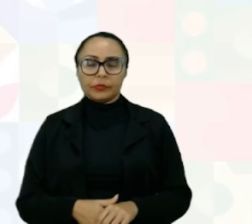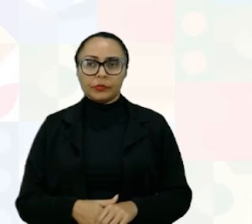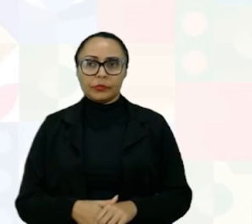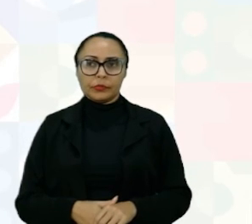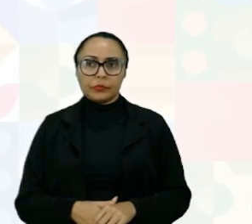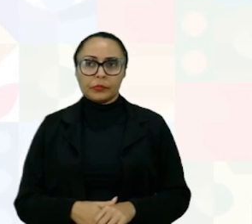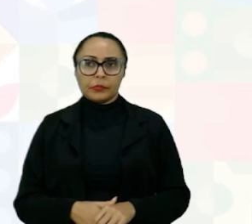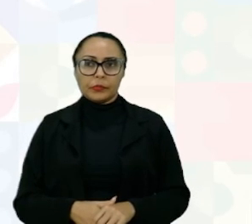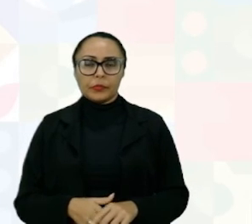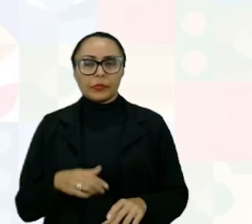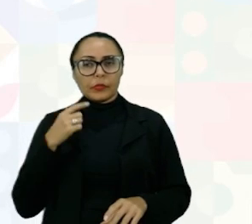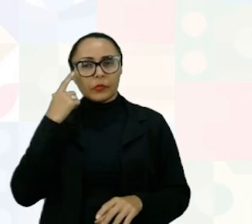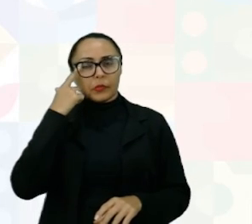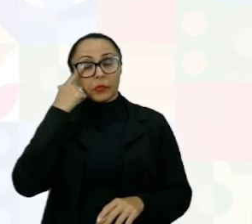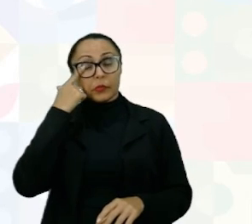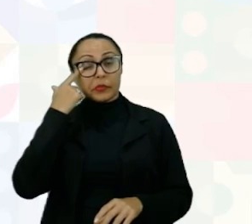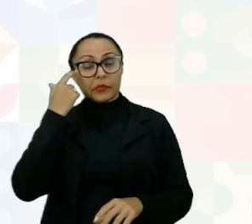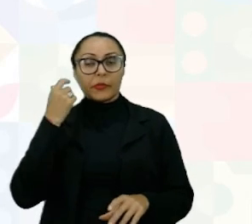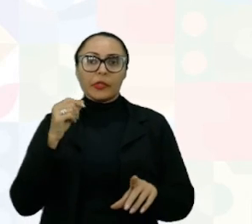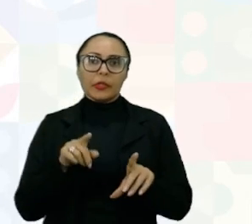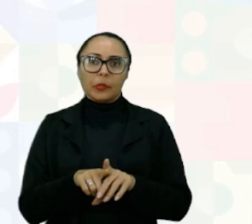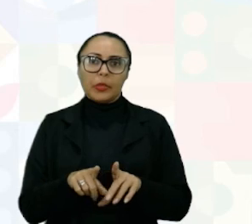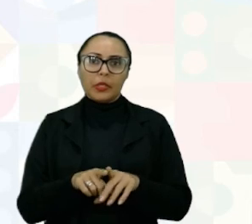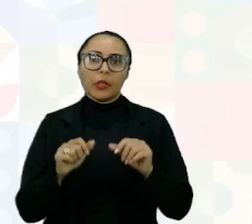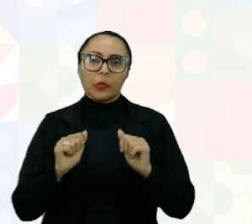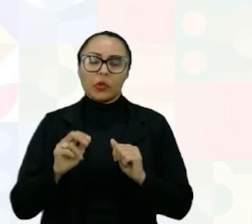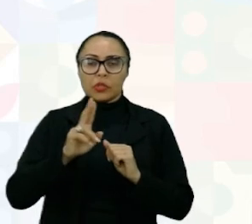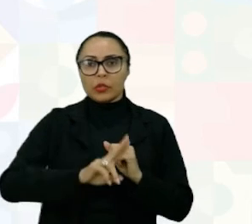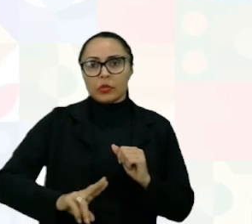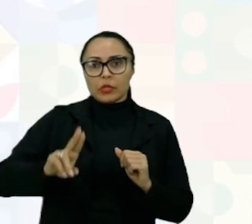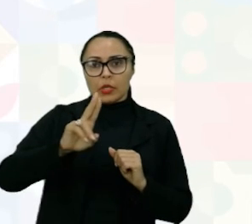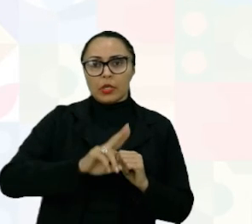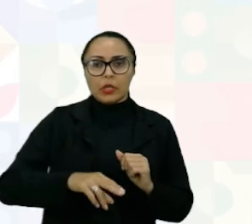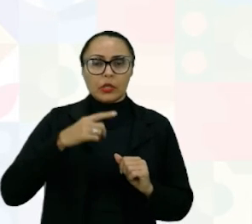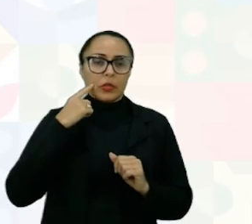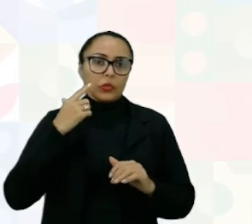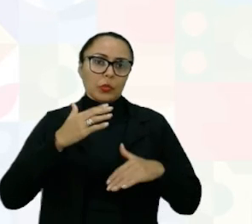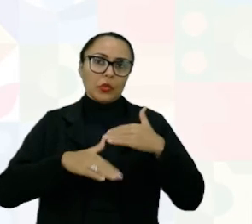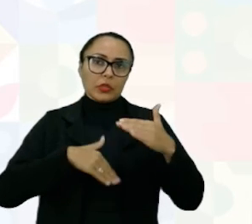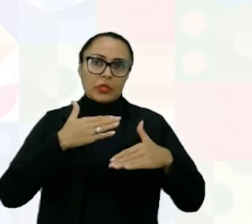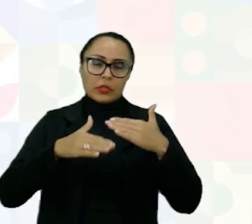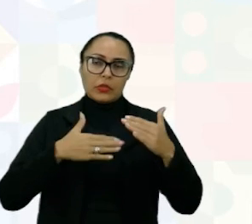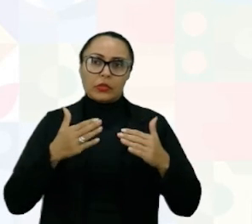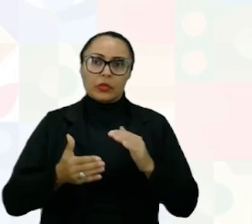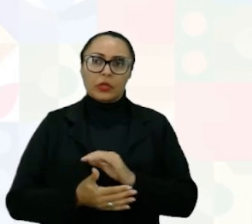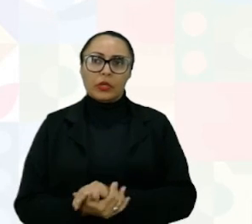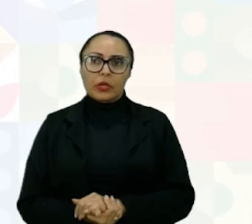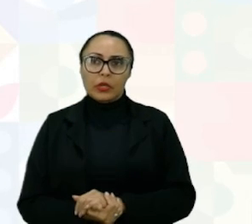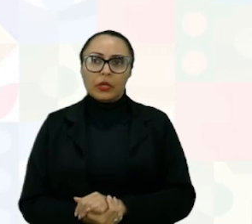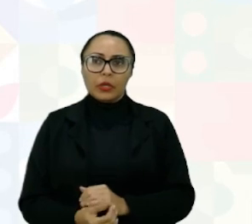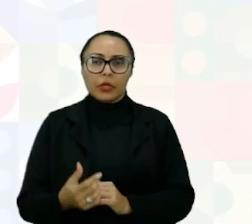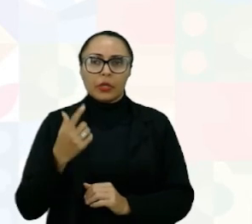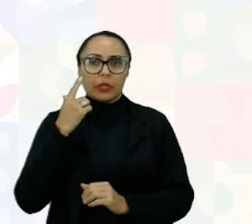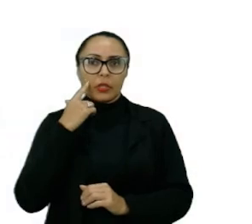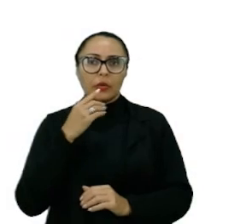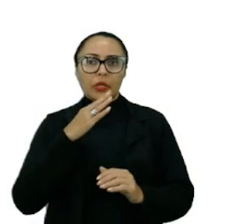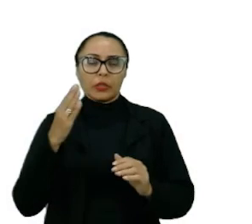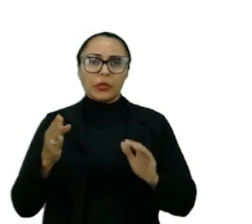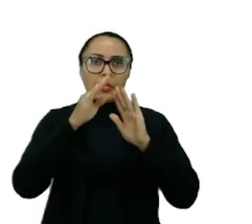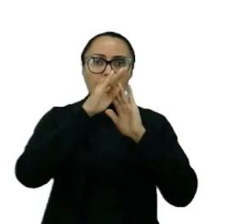ferramenta também que pode ser usada nos processos logísticos são as cartas ou os gráficos de